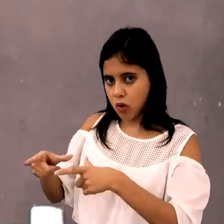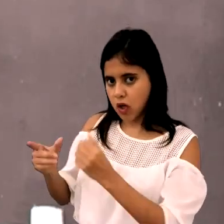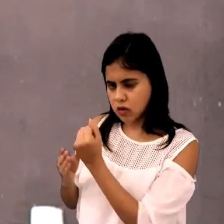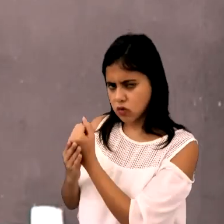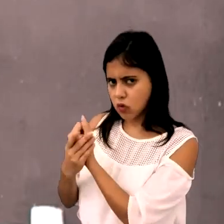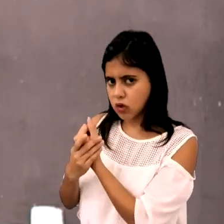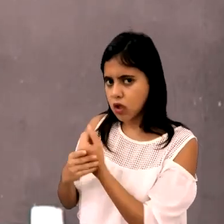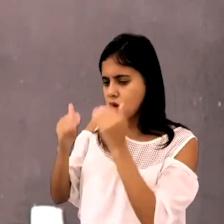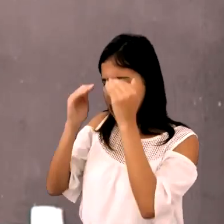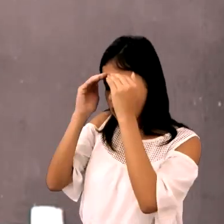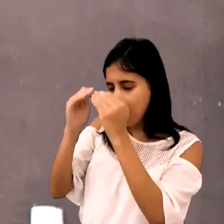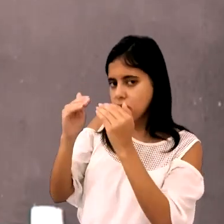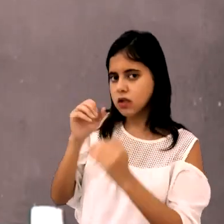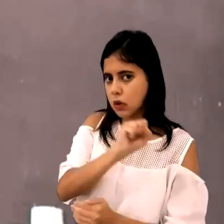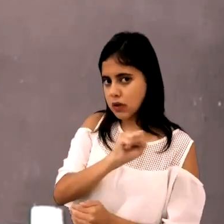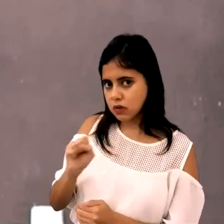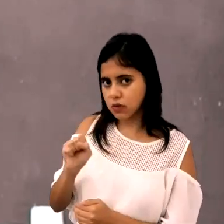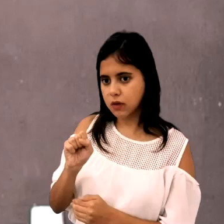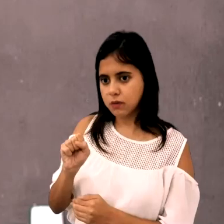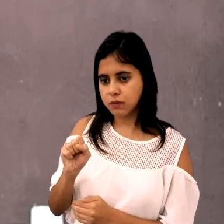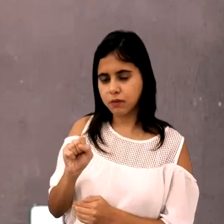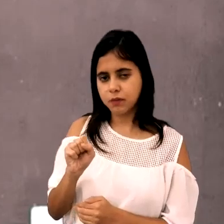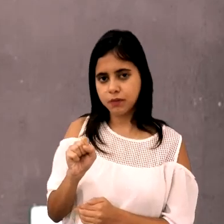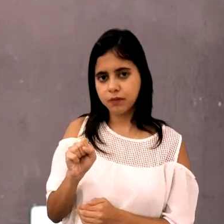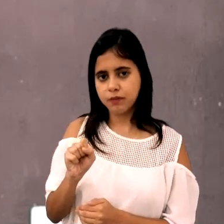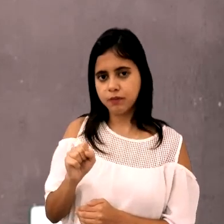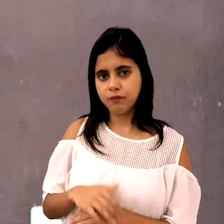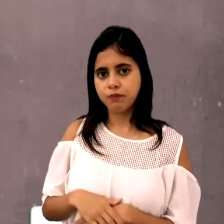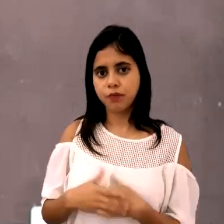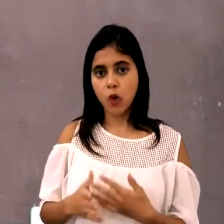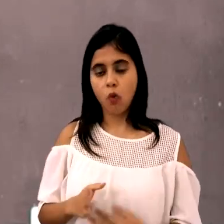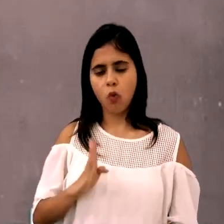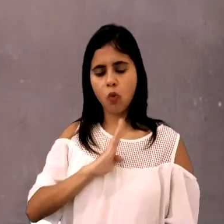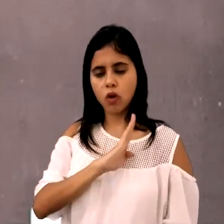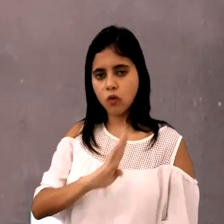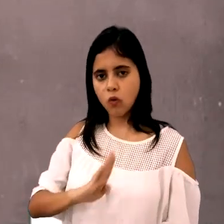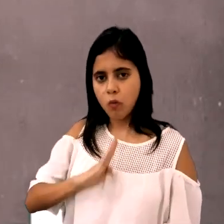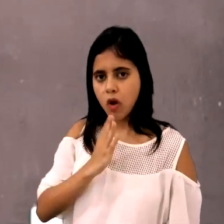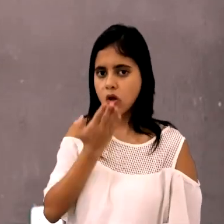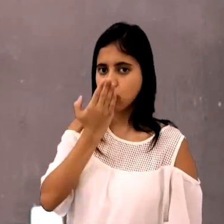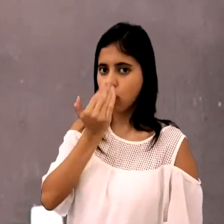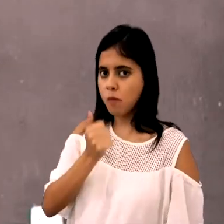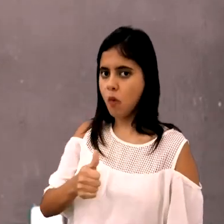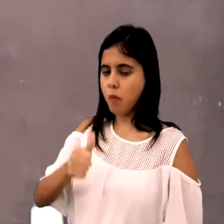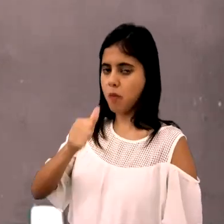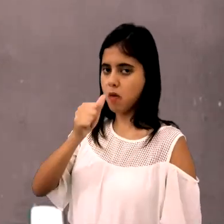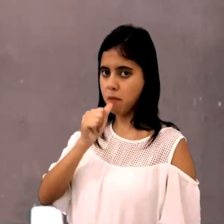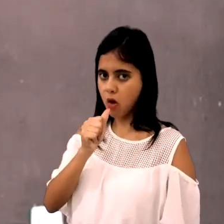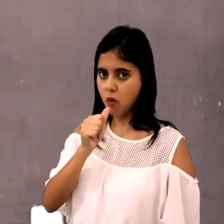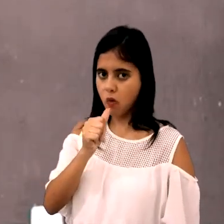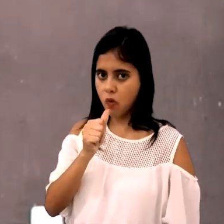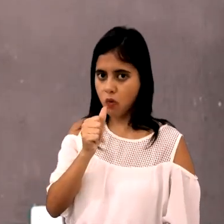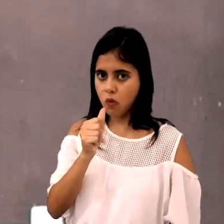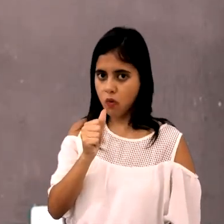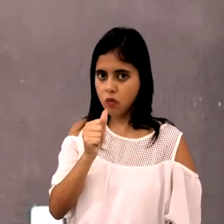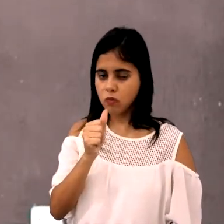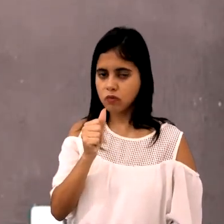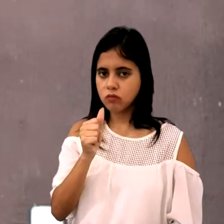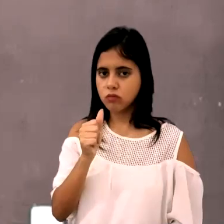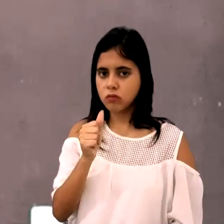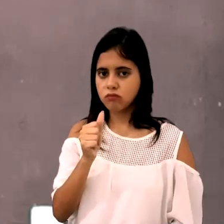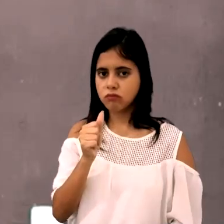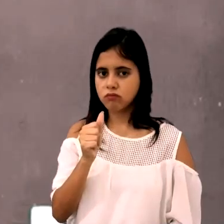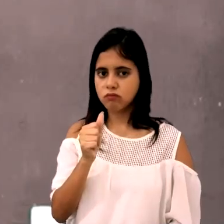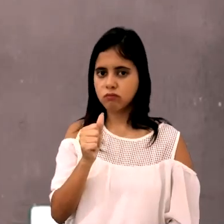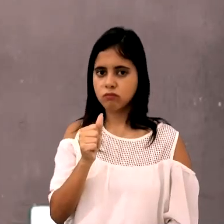conforme tudo o que sua sogra lhe havia ordenado. Quando Boaz terminou de comer e beber, e estava já